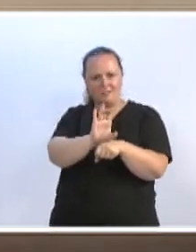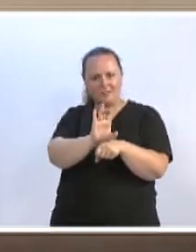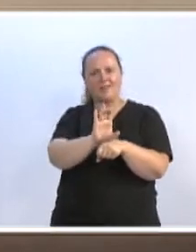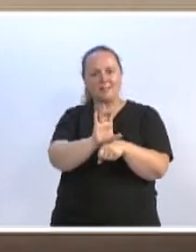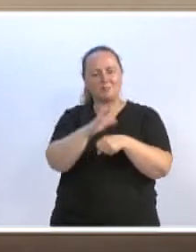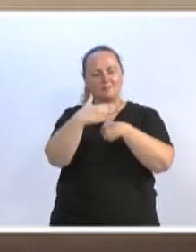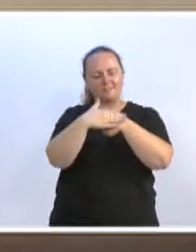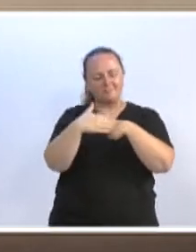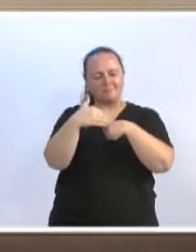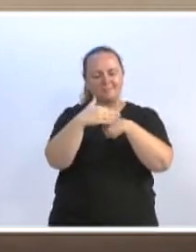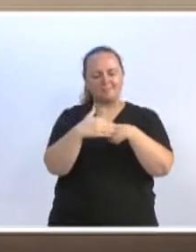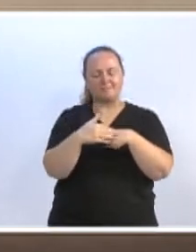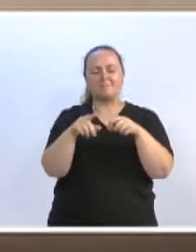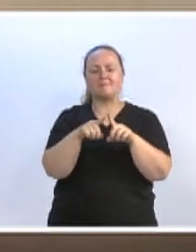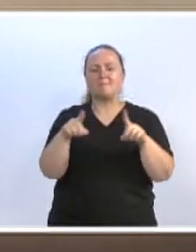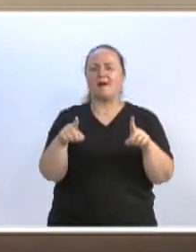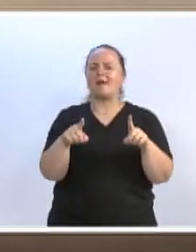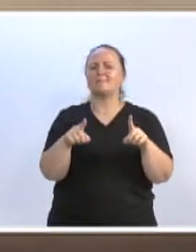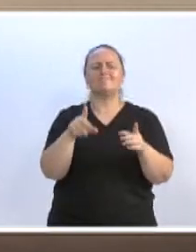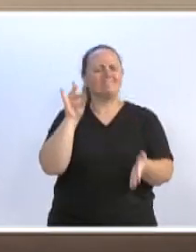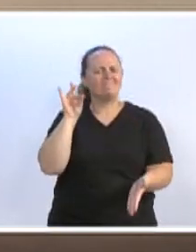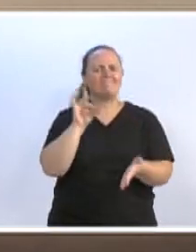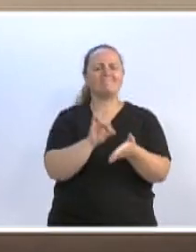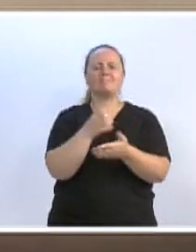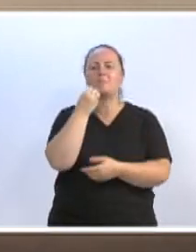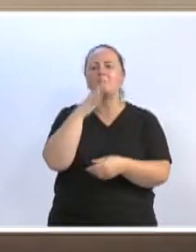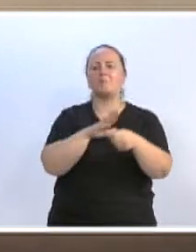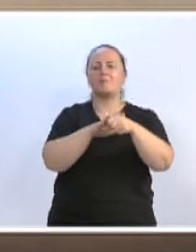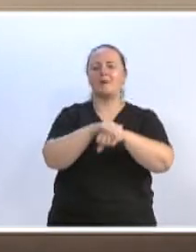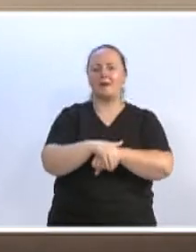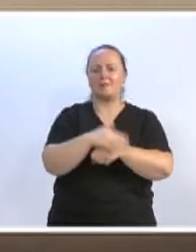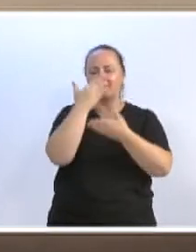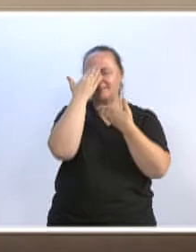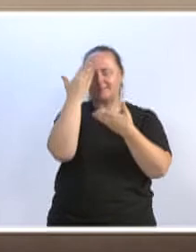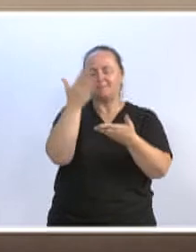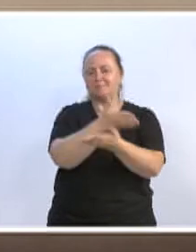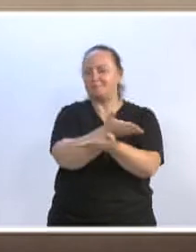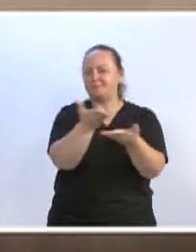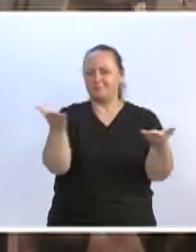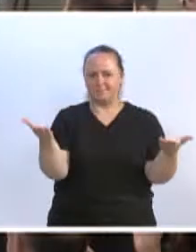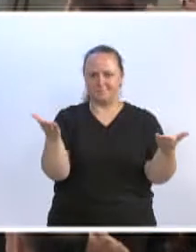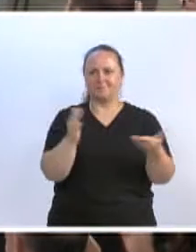com muito carinho, desejando a todos uma boa noite. Muito obrigado.